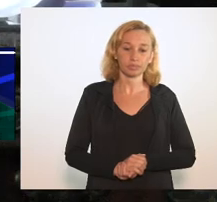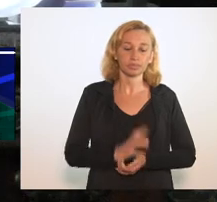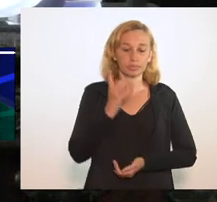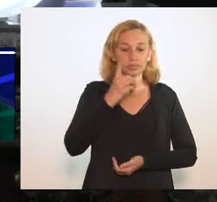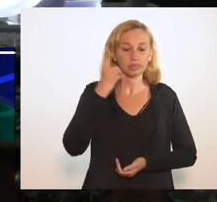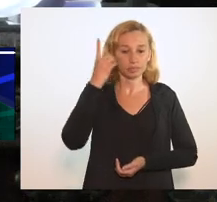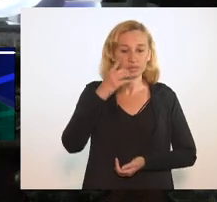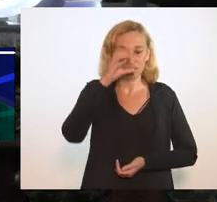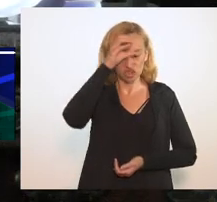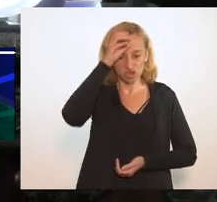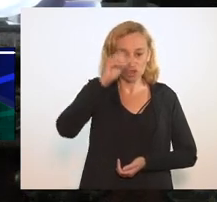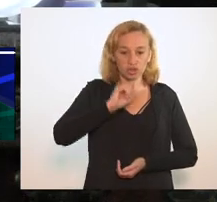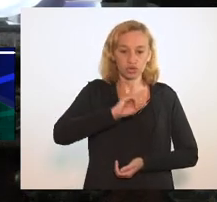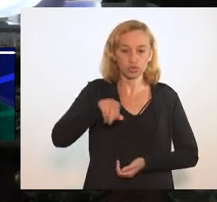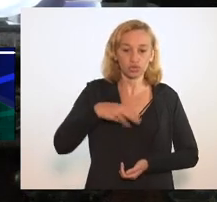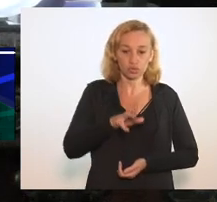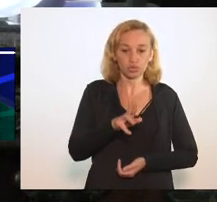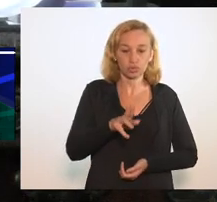Deputada Tia Ju.